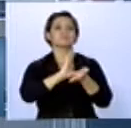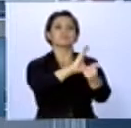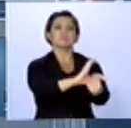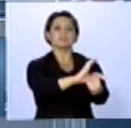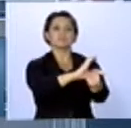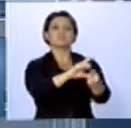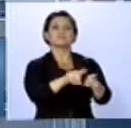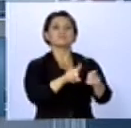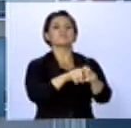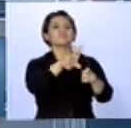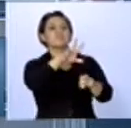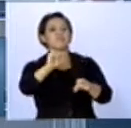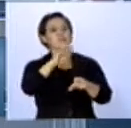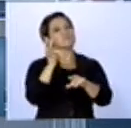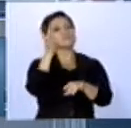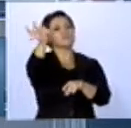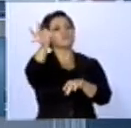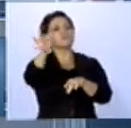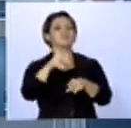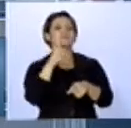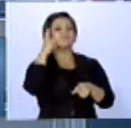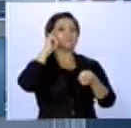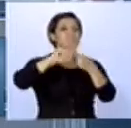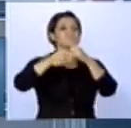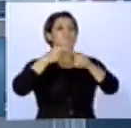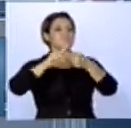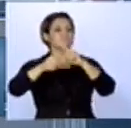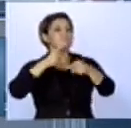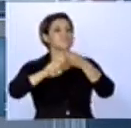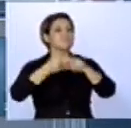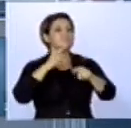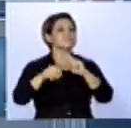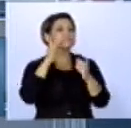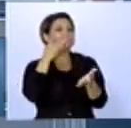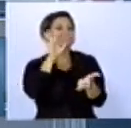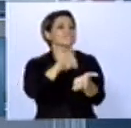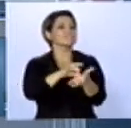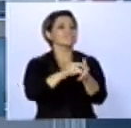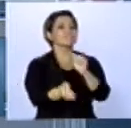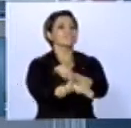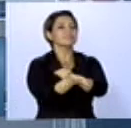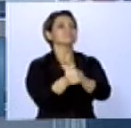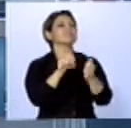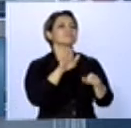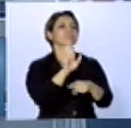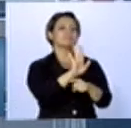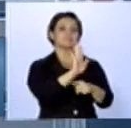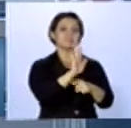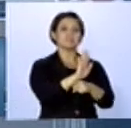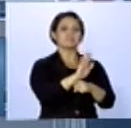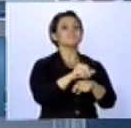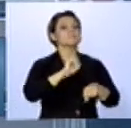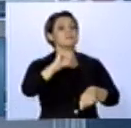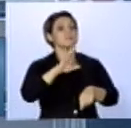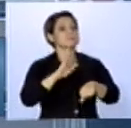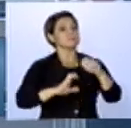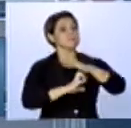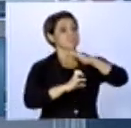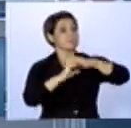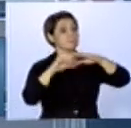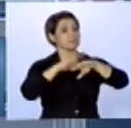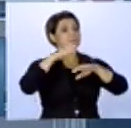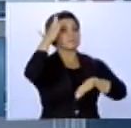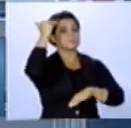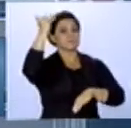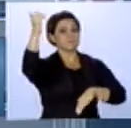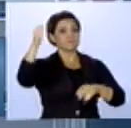essa doação e a conveniência de realmente efetivá-la quando maior empresa mais forte o candidato maior a